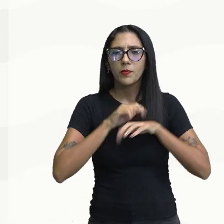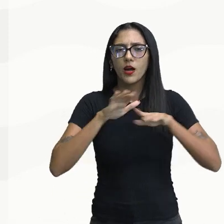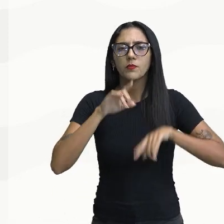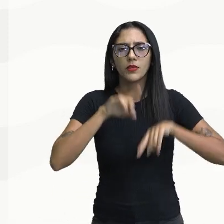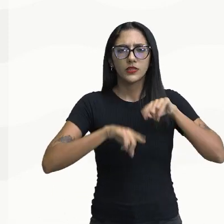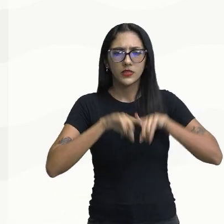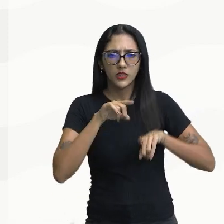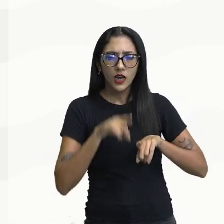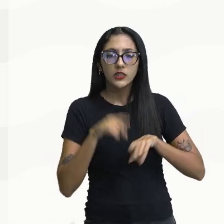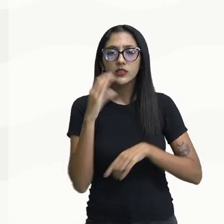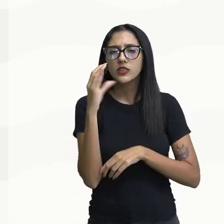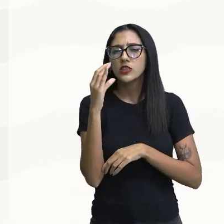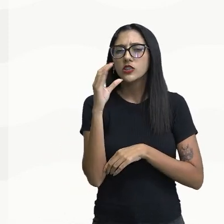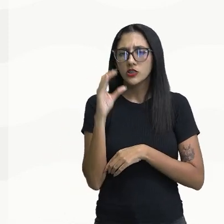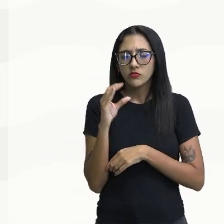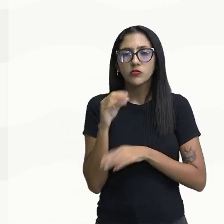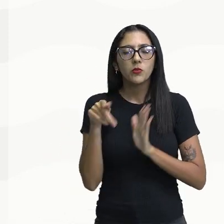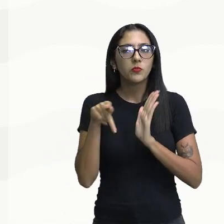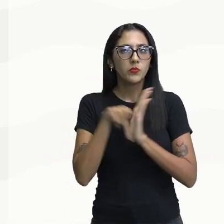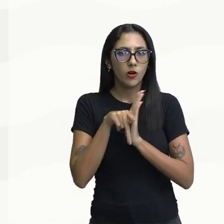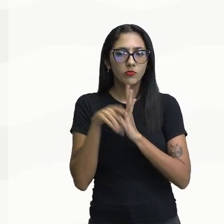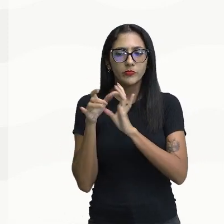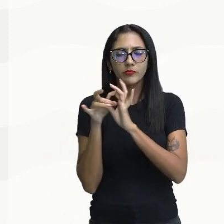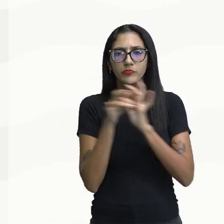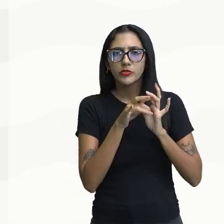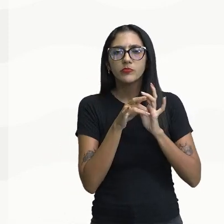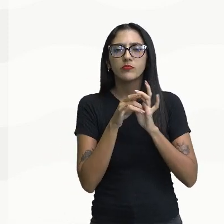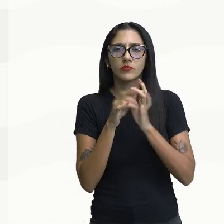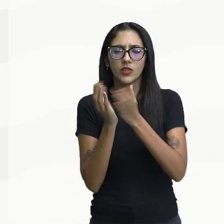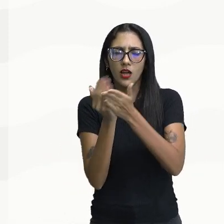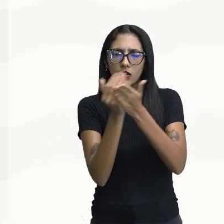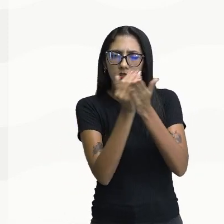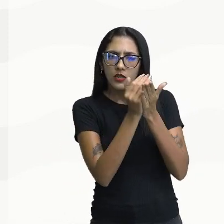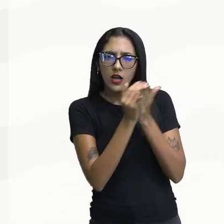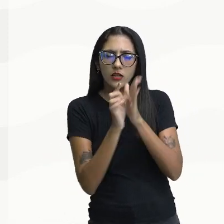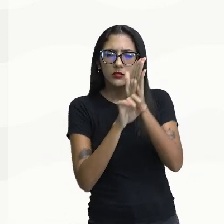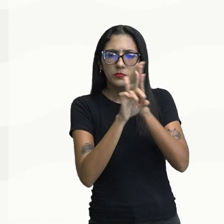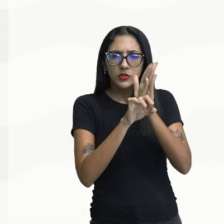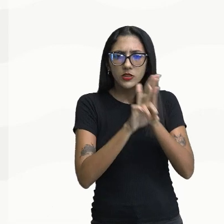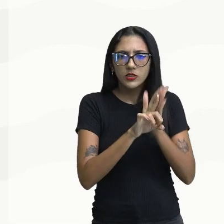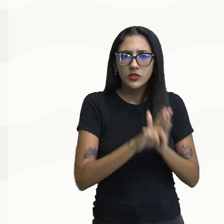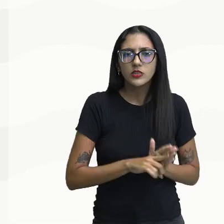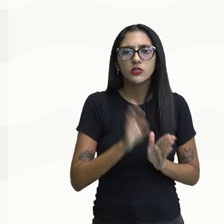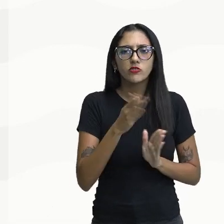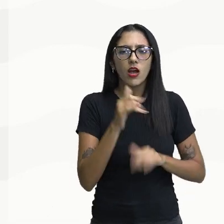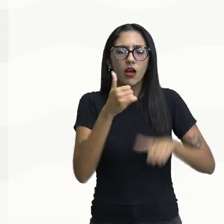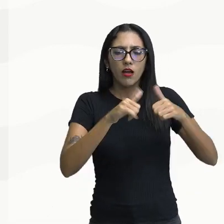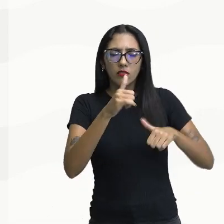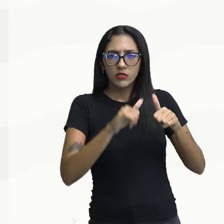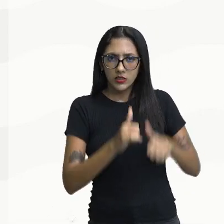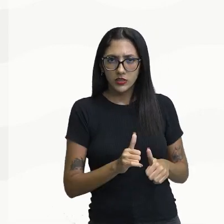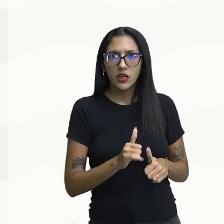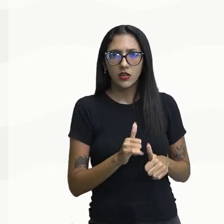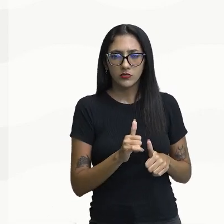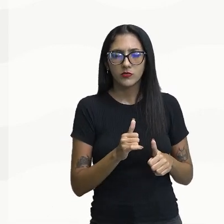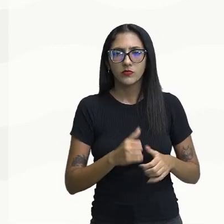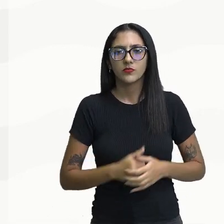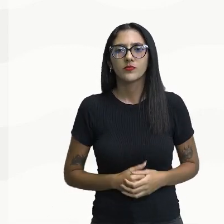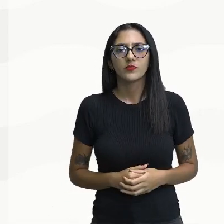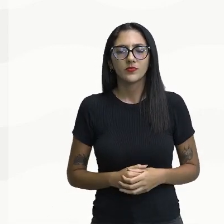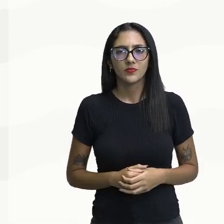divulgação científica dos dados obtidos e analisados nas pesquisas locais. Então, vejam